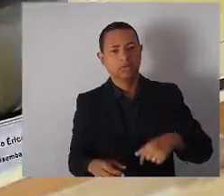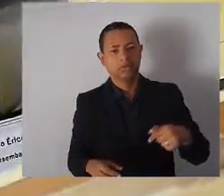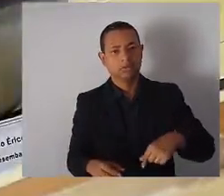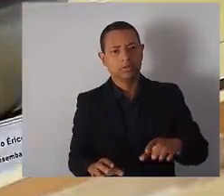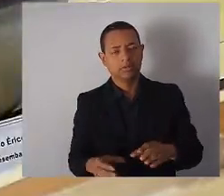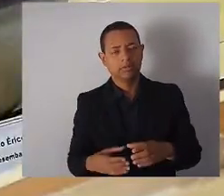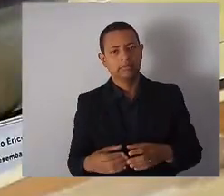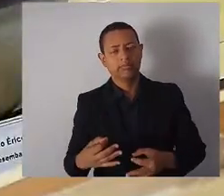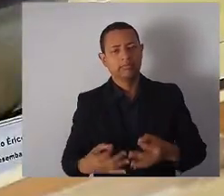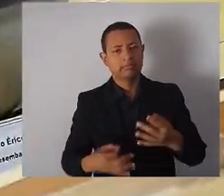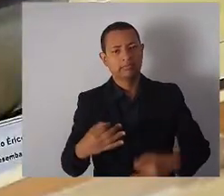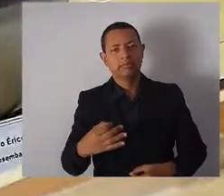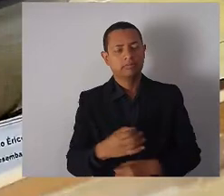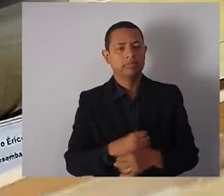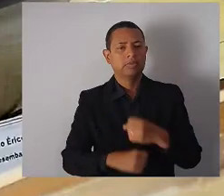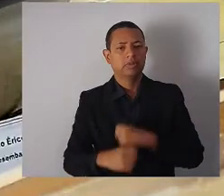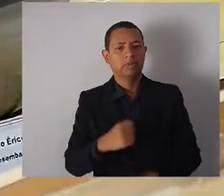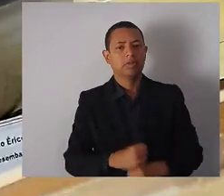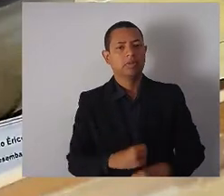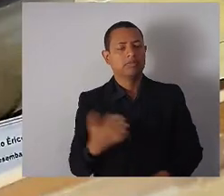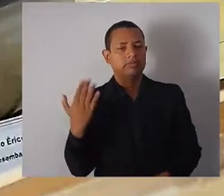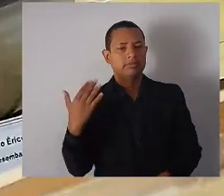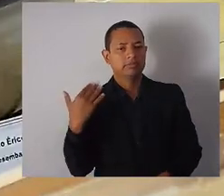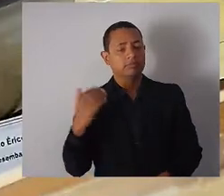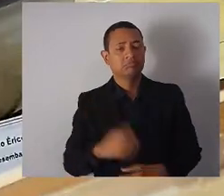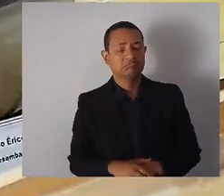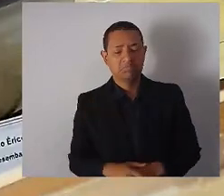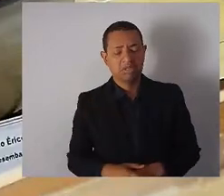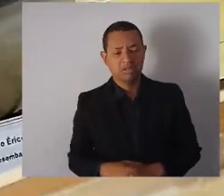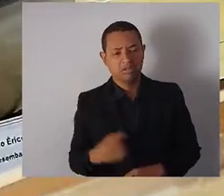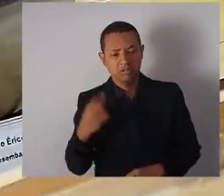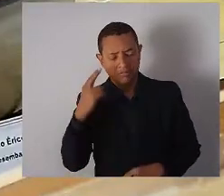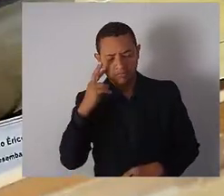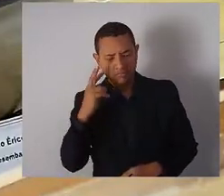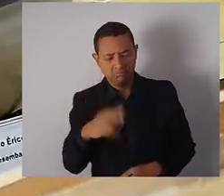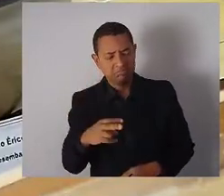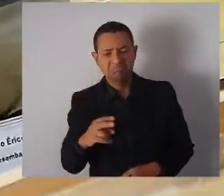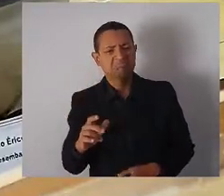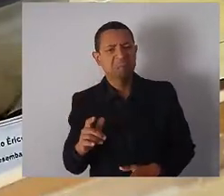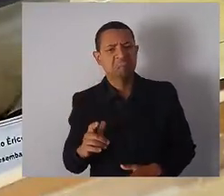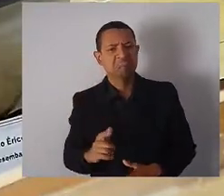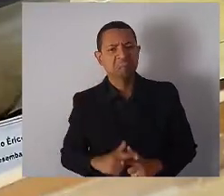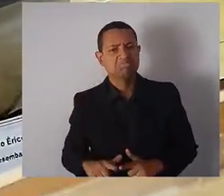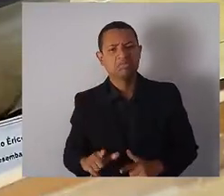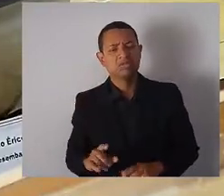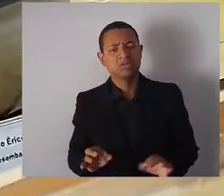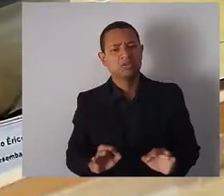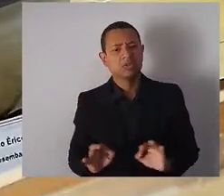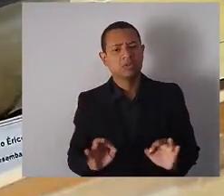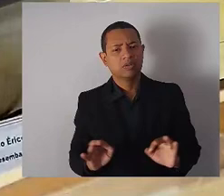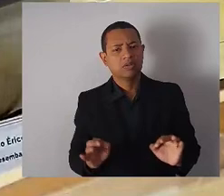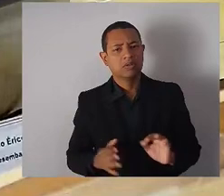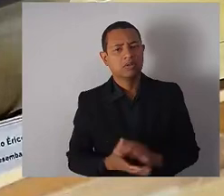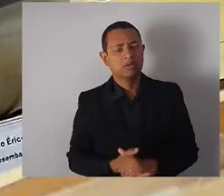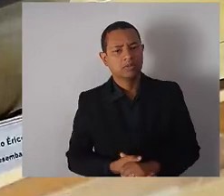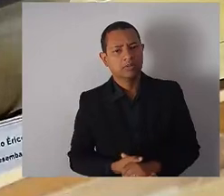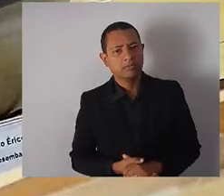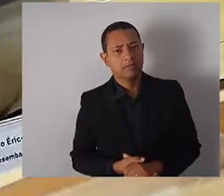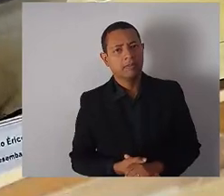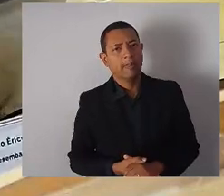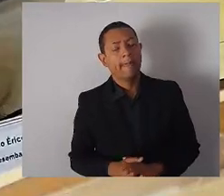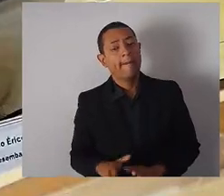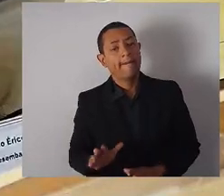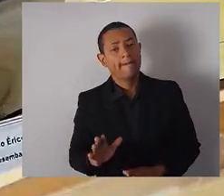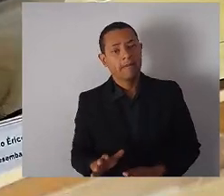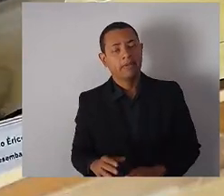ano passado. Então, assim, desta feita, eu não vejo prejuízo, eu efetivamente estaria entrando no mérito da discussão, mas eu me